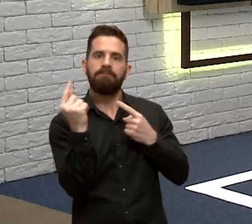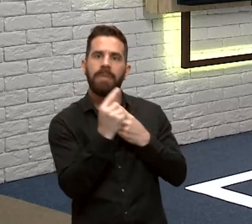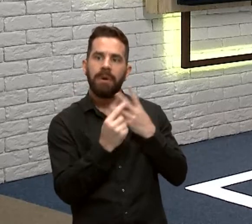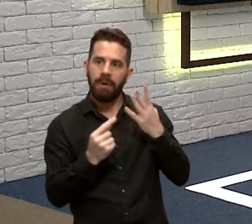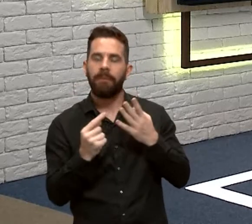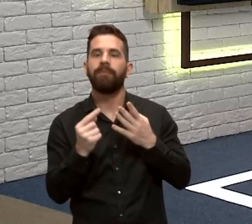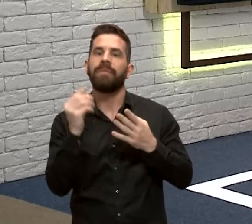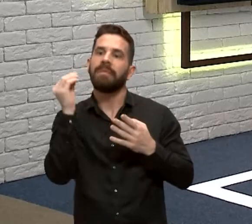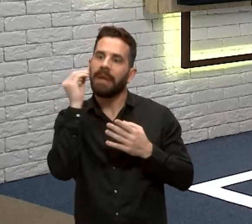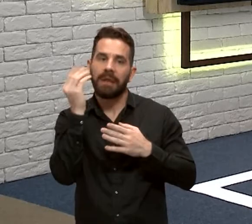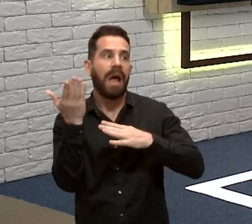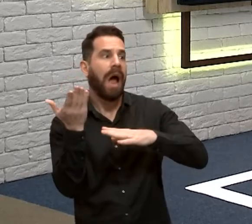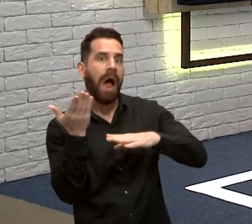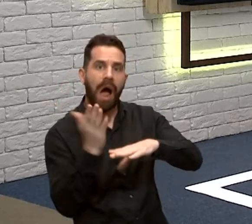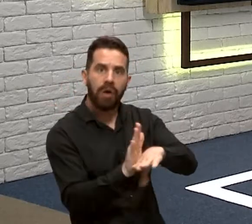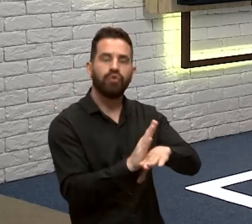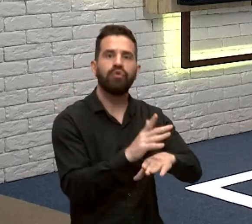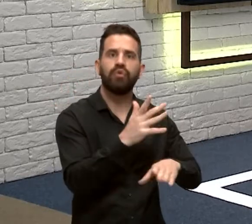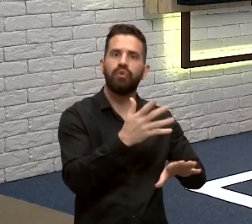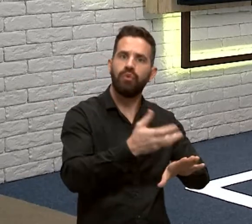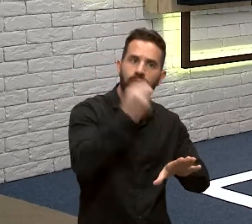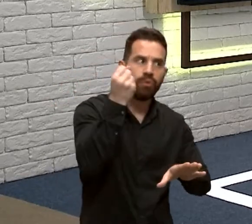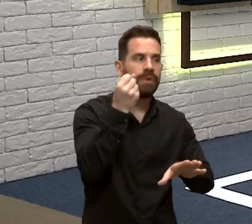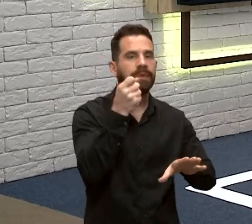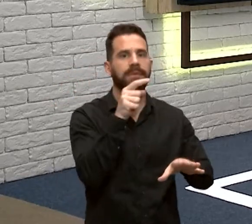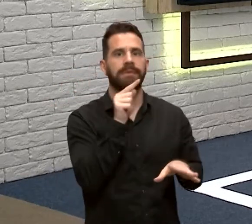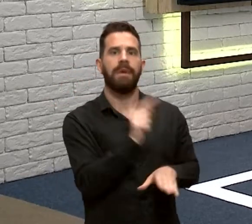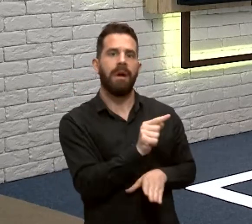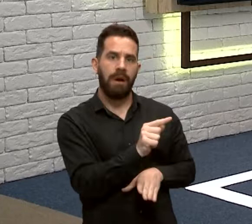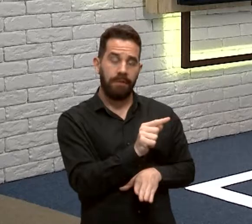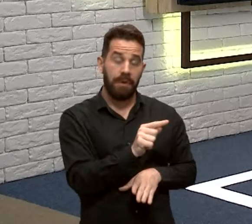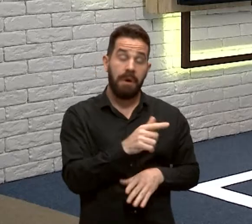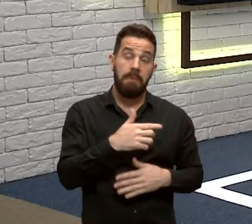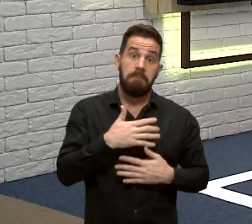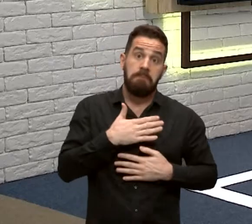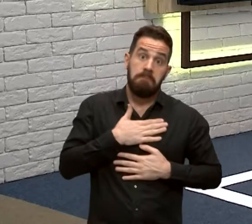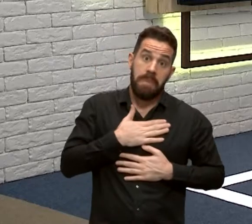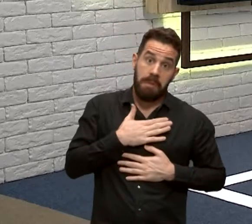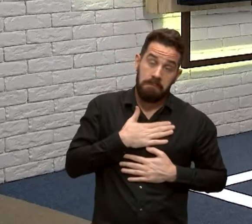tentar, né, oferecer uma escuta que, a meu ver,